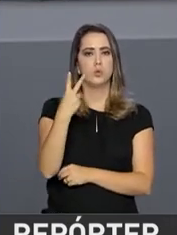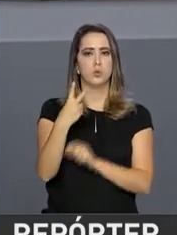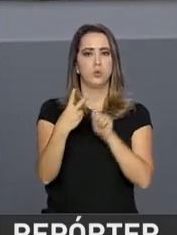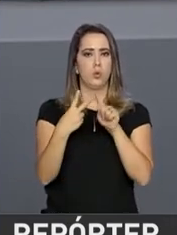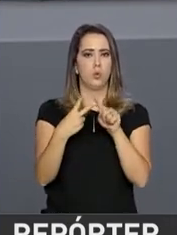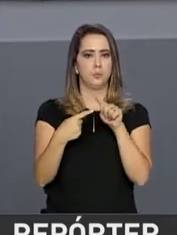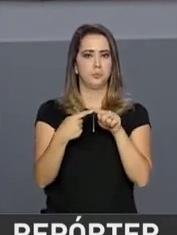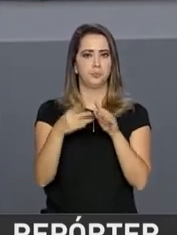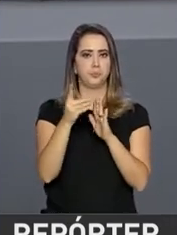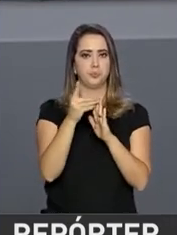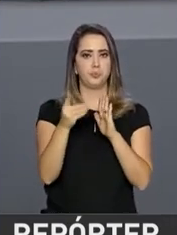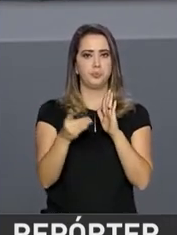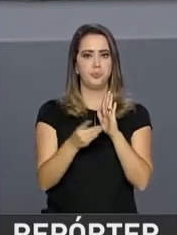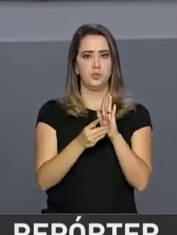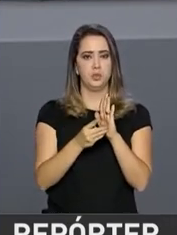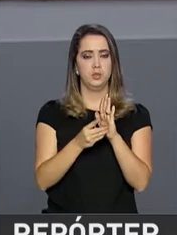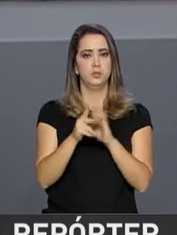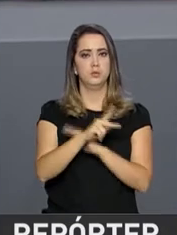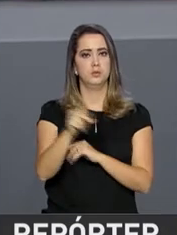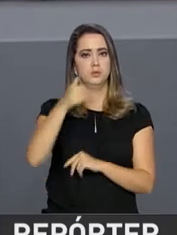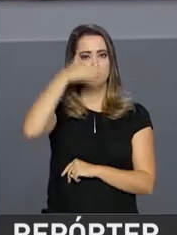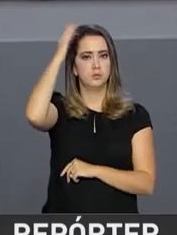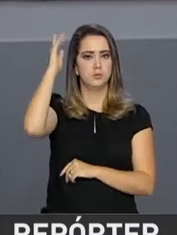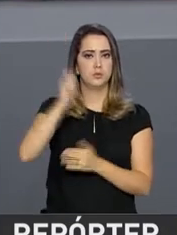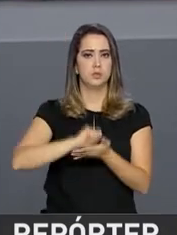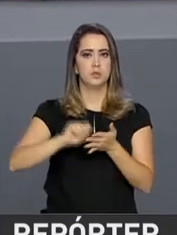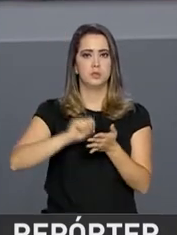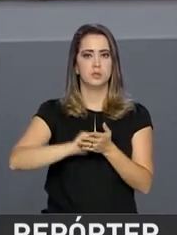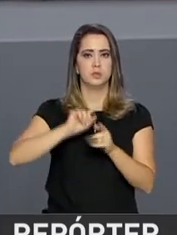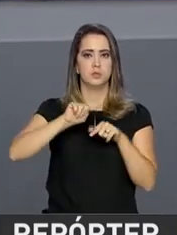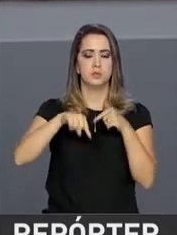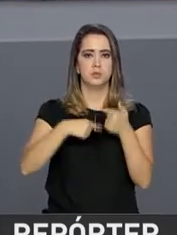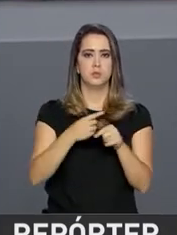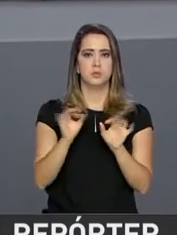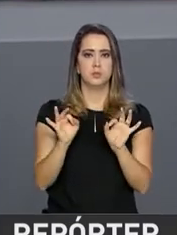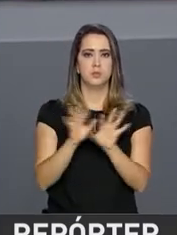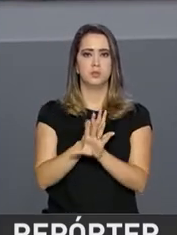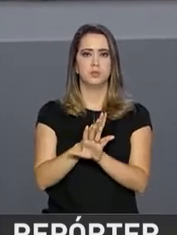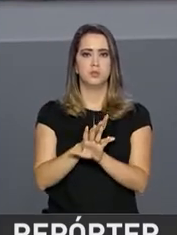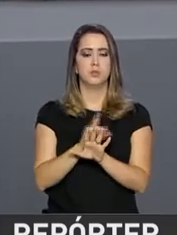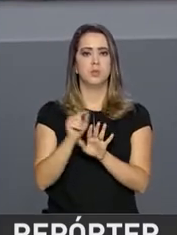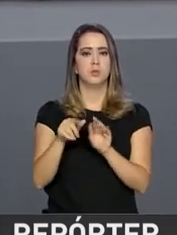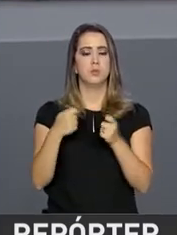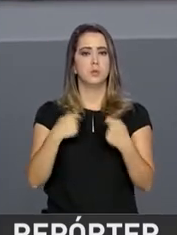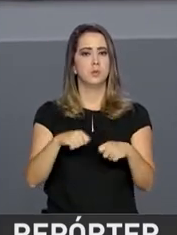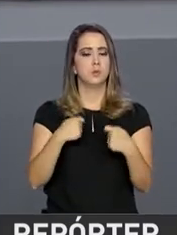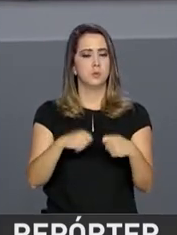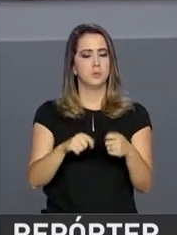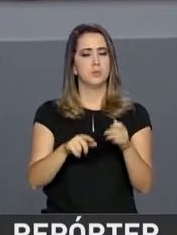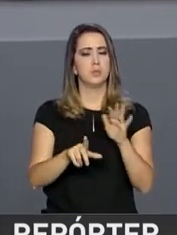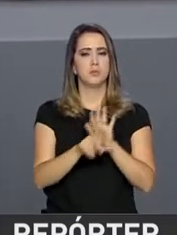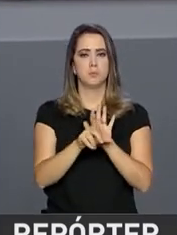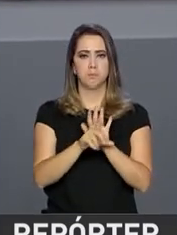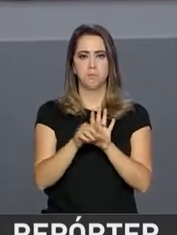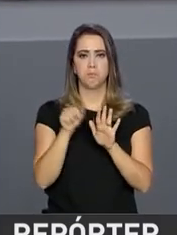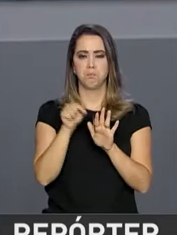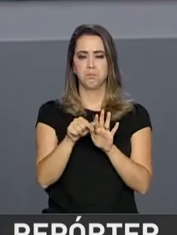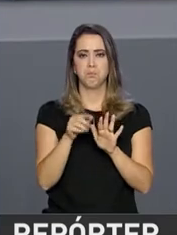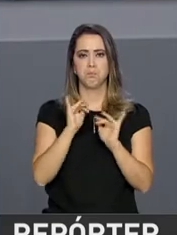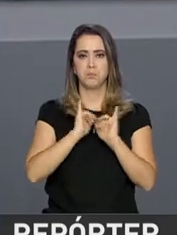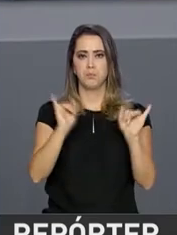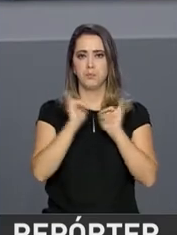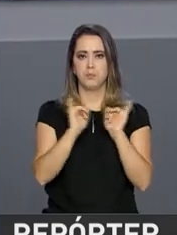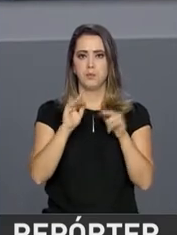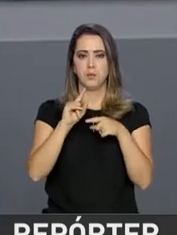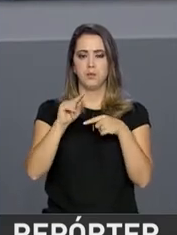2 decretos que o presidente Michel Temer vai assinar logo que estiverem encerradas as exigências legais. O anúncio dos decretos